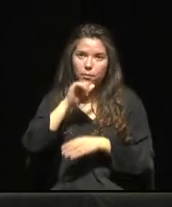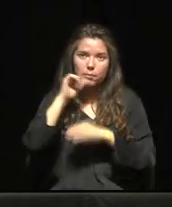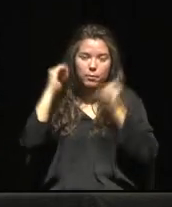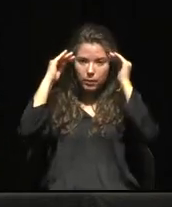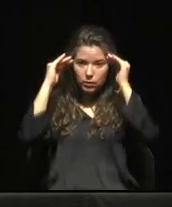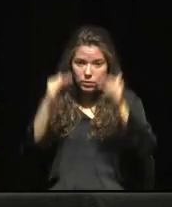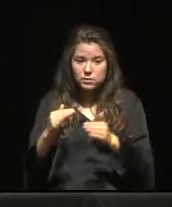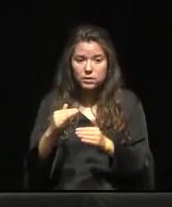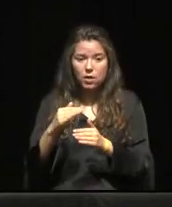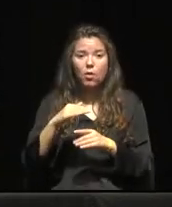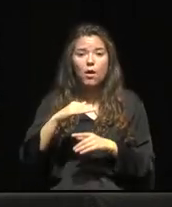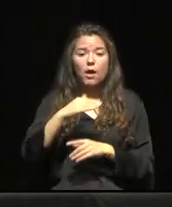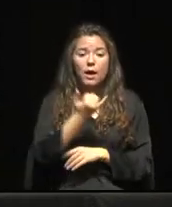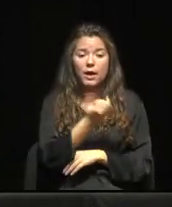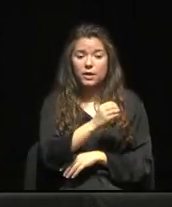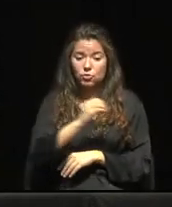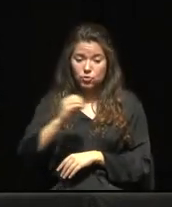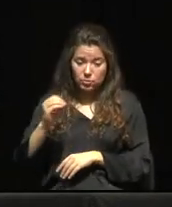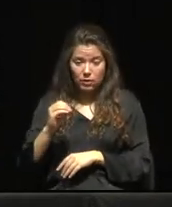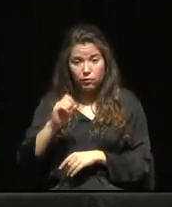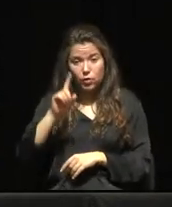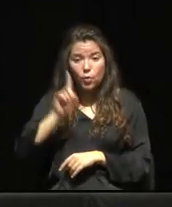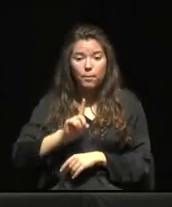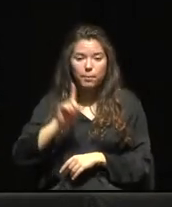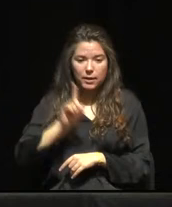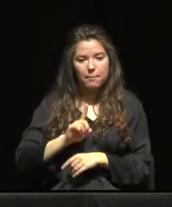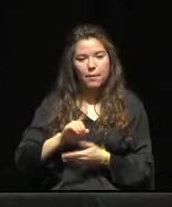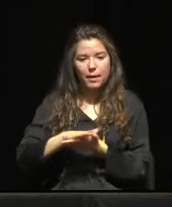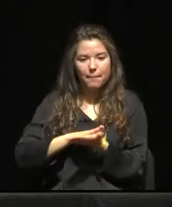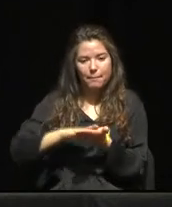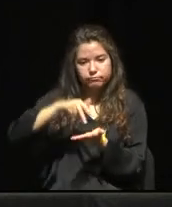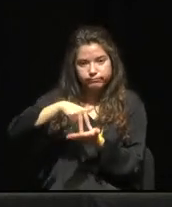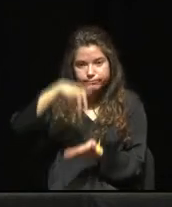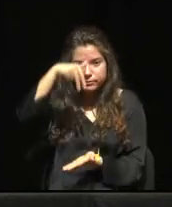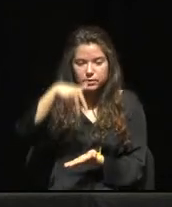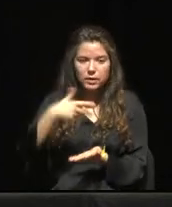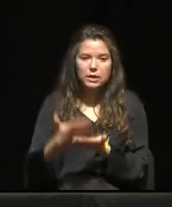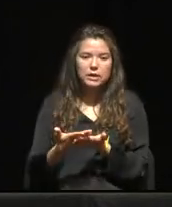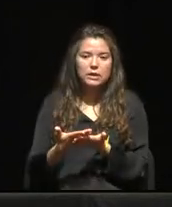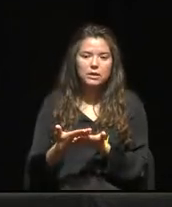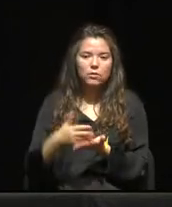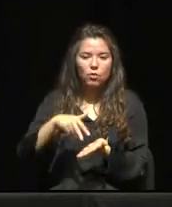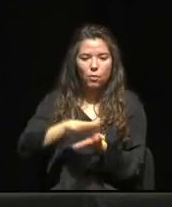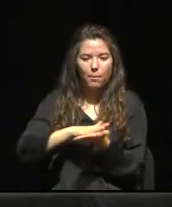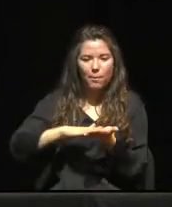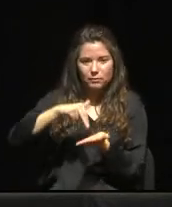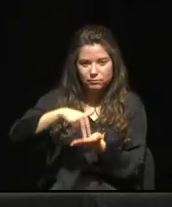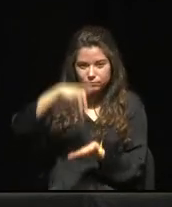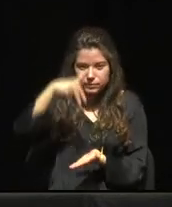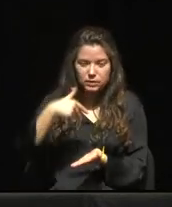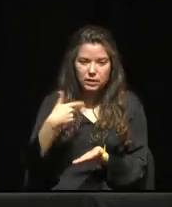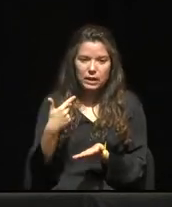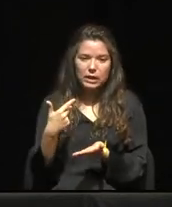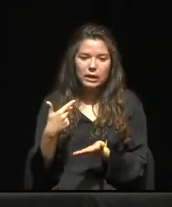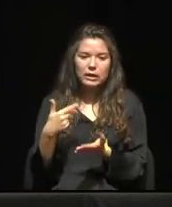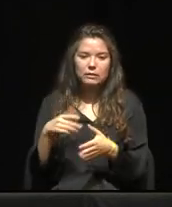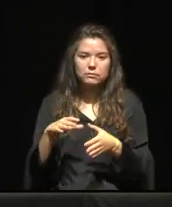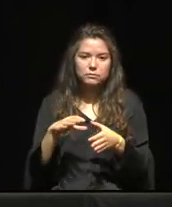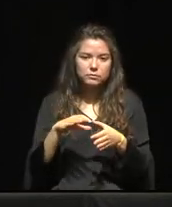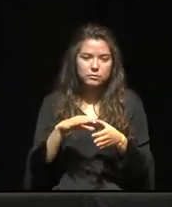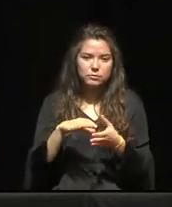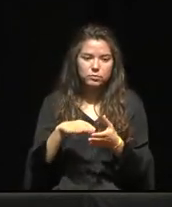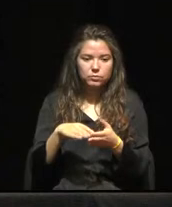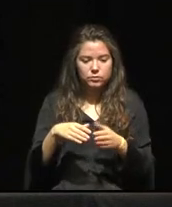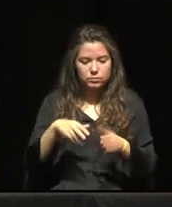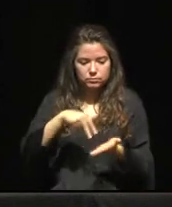2000 o primeiro o primeiro base Jumper português sendo o base jumping uma modalidade com saltos feitos a partir de